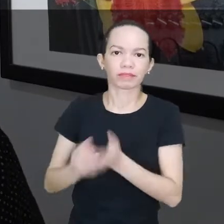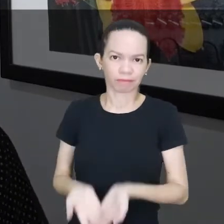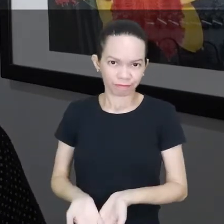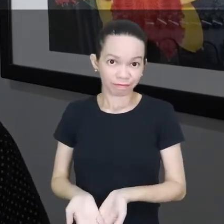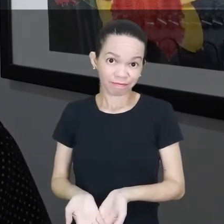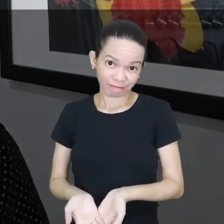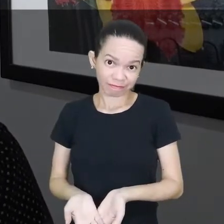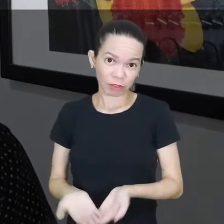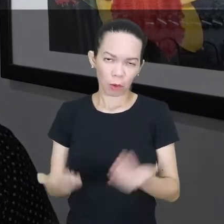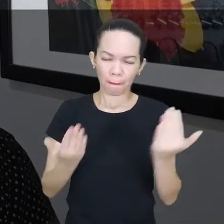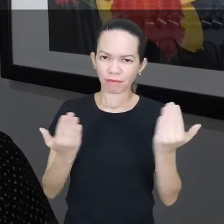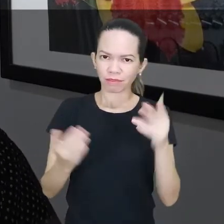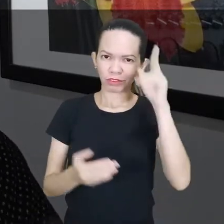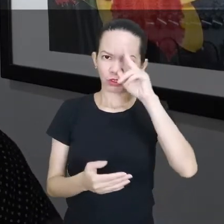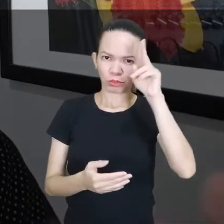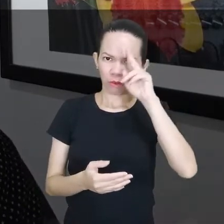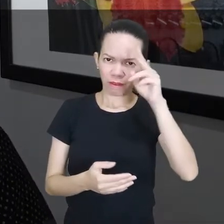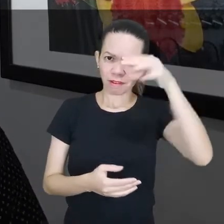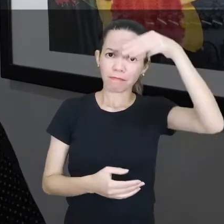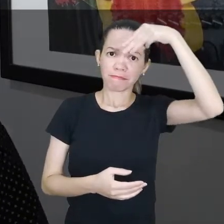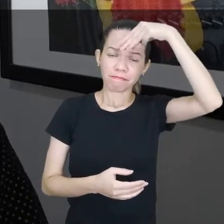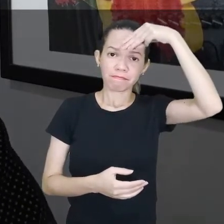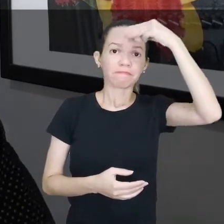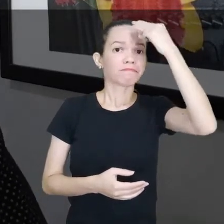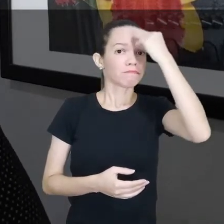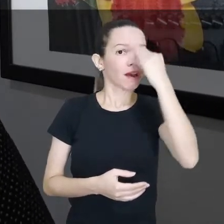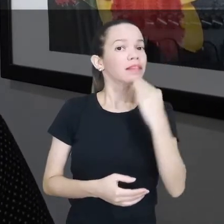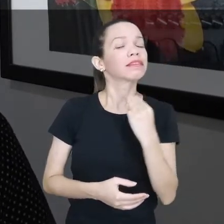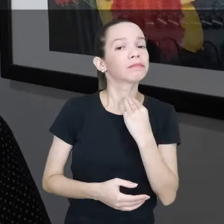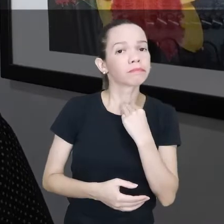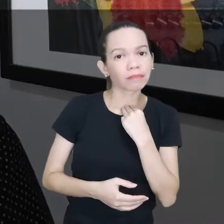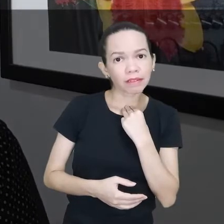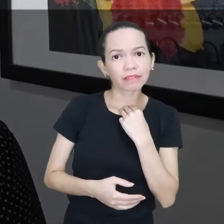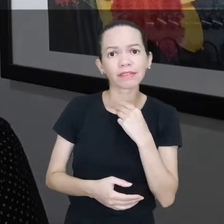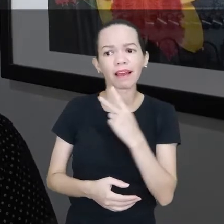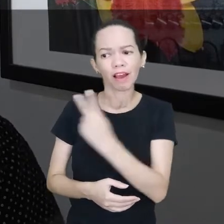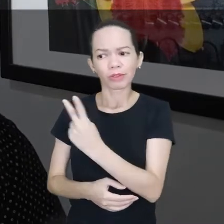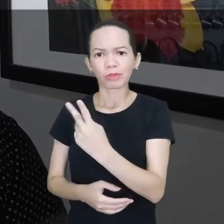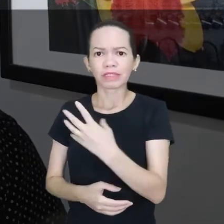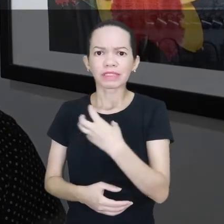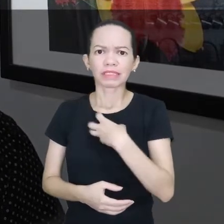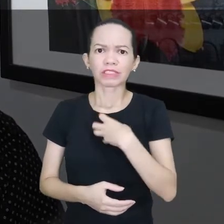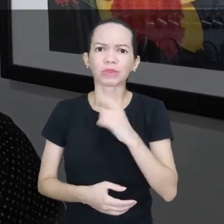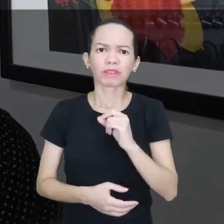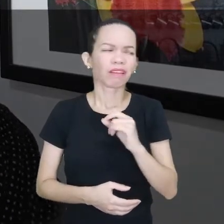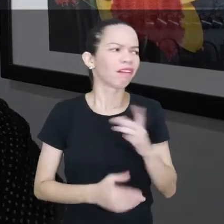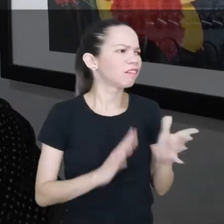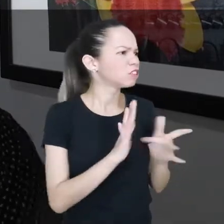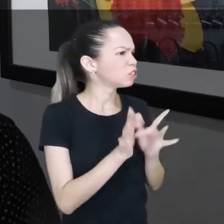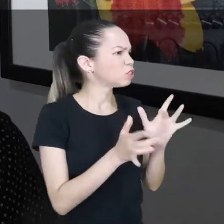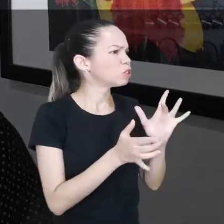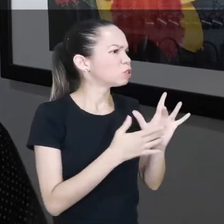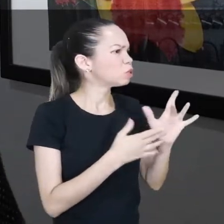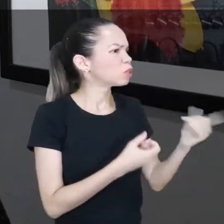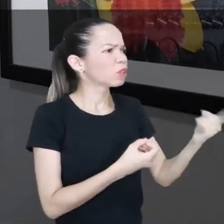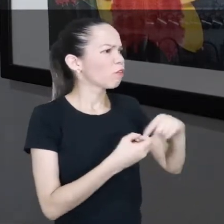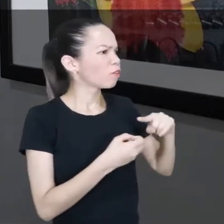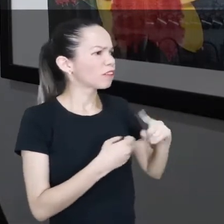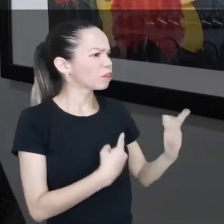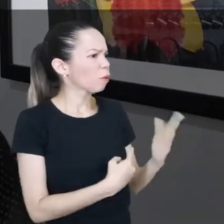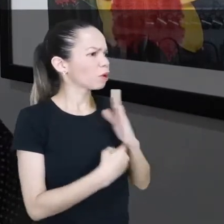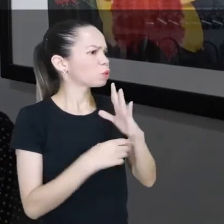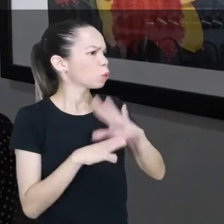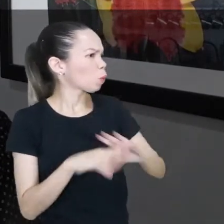Jesus estivesse antes ali. Por que Jesus não veio? Por que Jesus não está aqui? Então você lida com frustrações, com pessoas que te traíram,